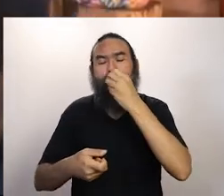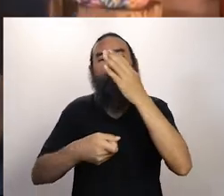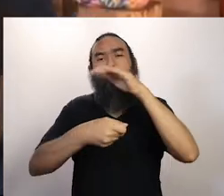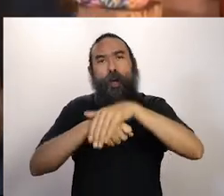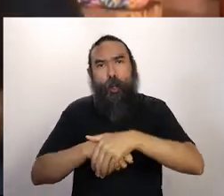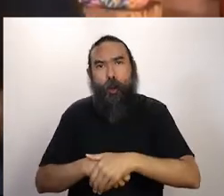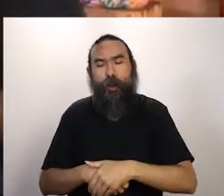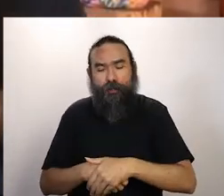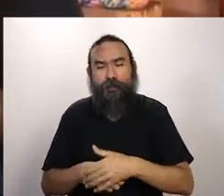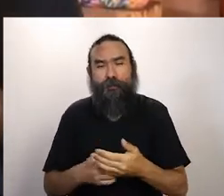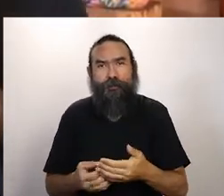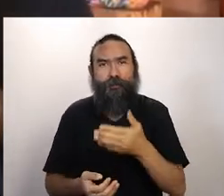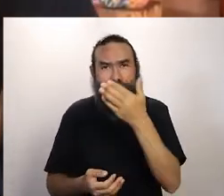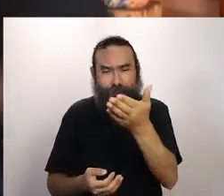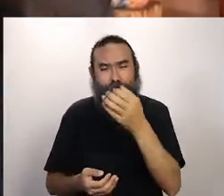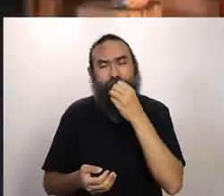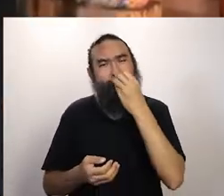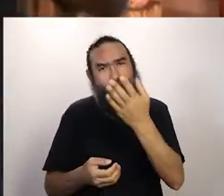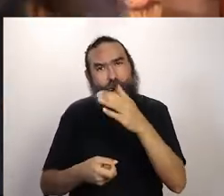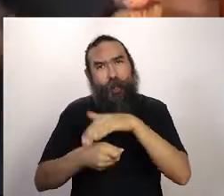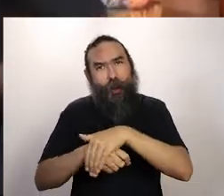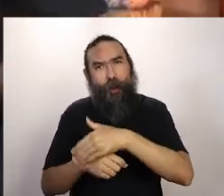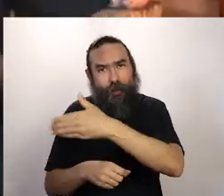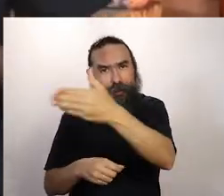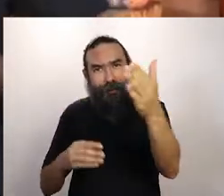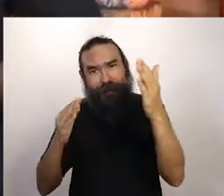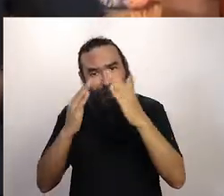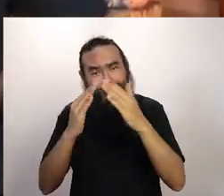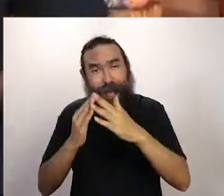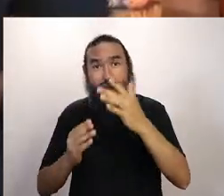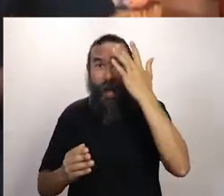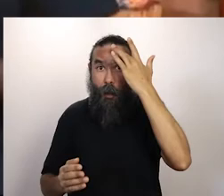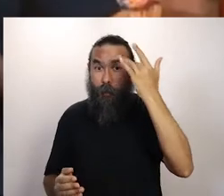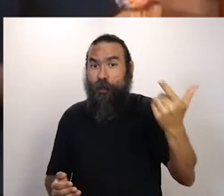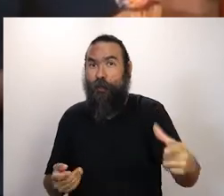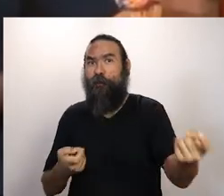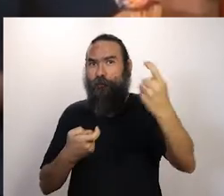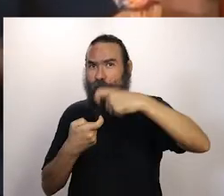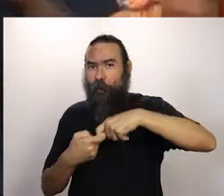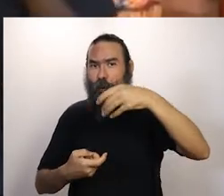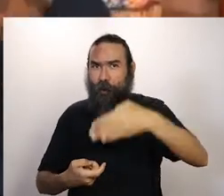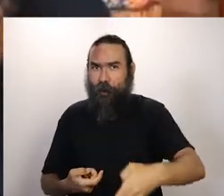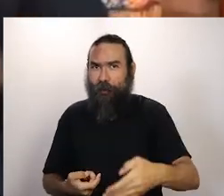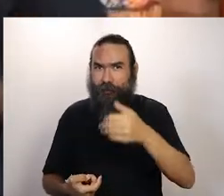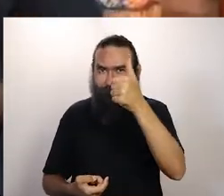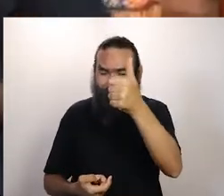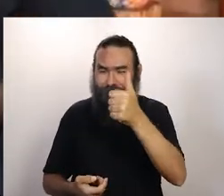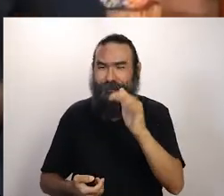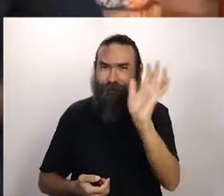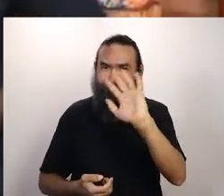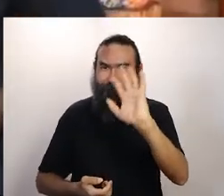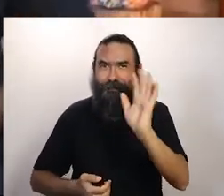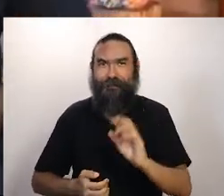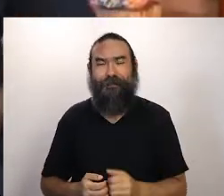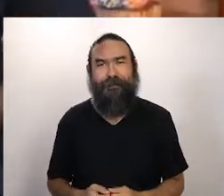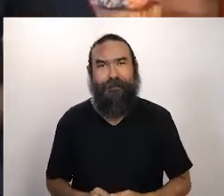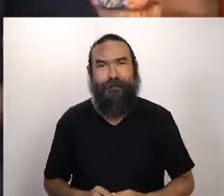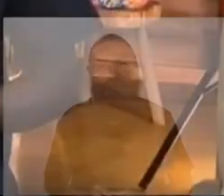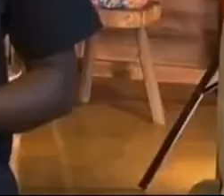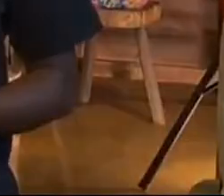noite, Narelli. Boa noite, Jefferson. E boa noite, pessoal de casa. E amanhã a gente está de volta. Até mais.